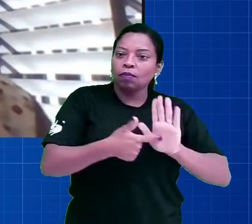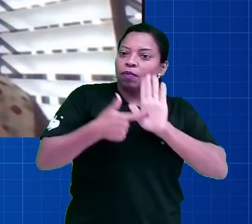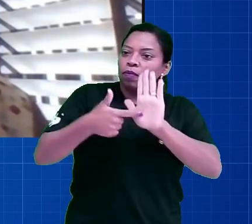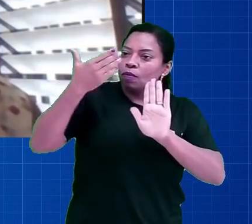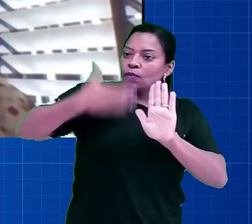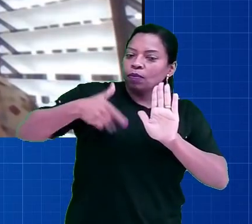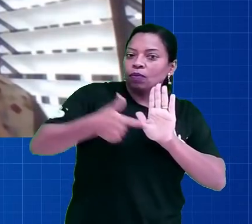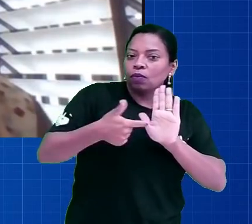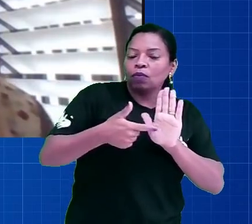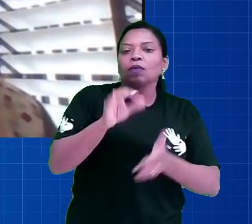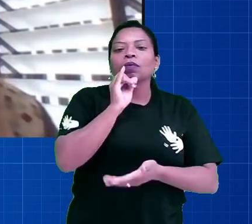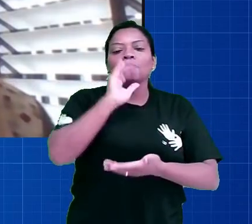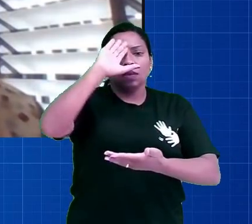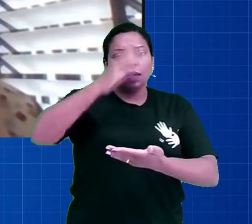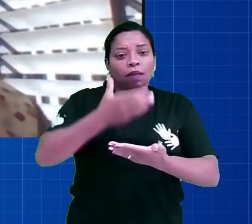sendo realizados